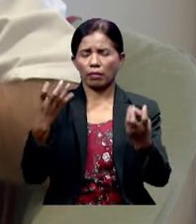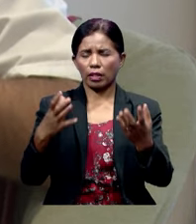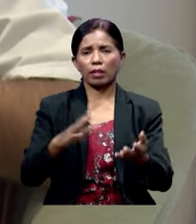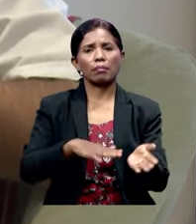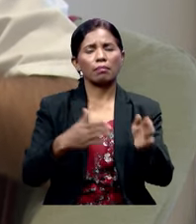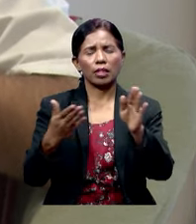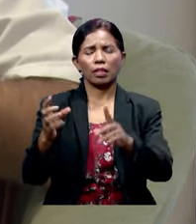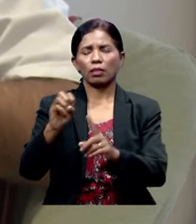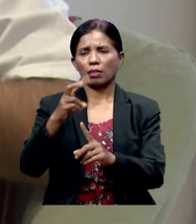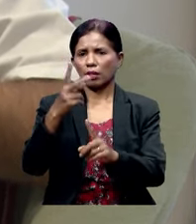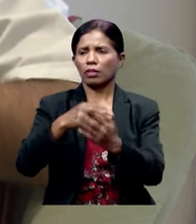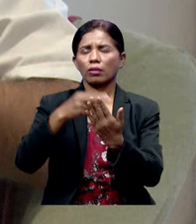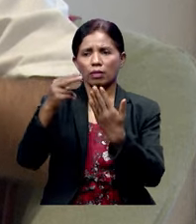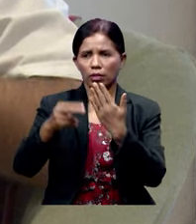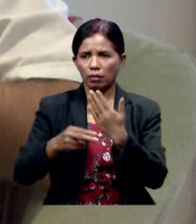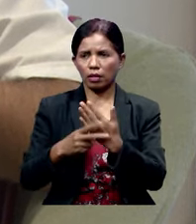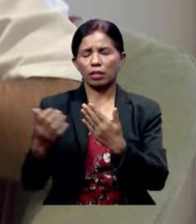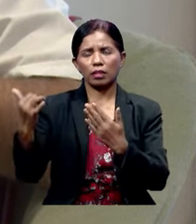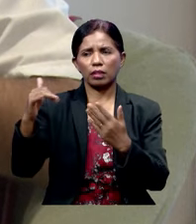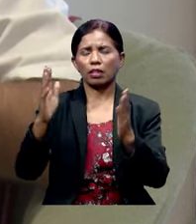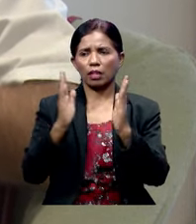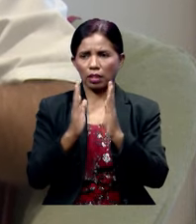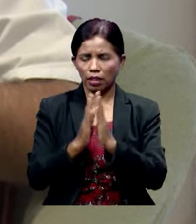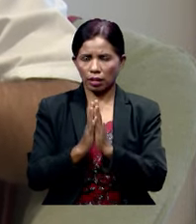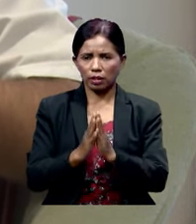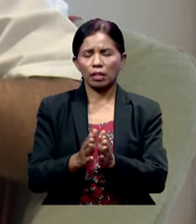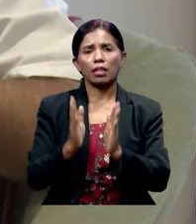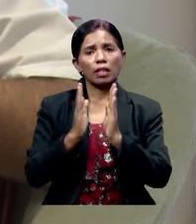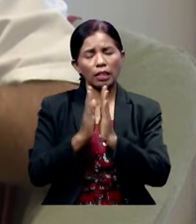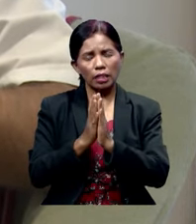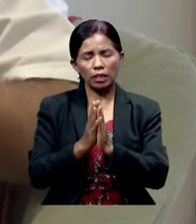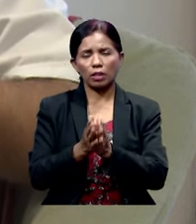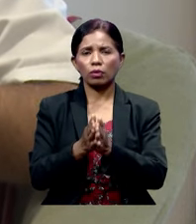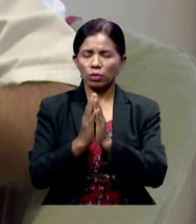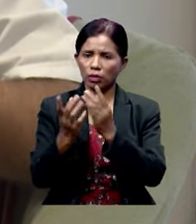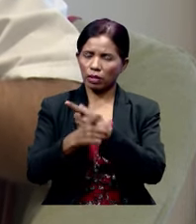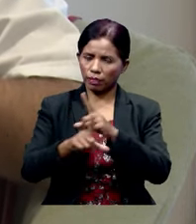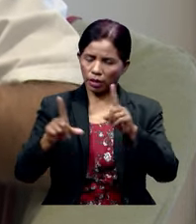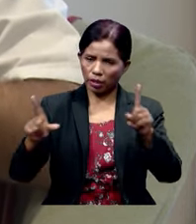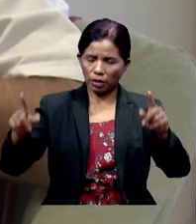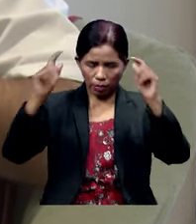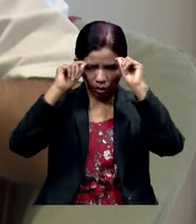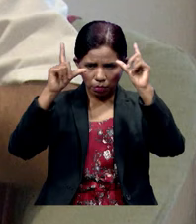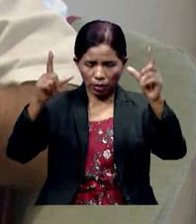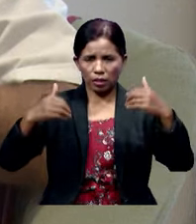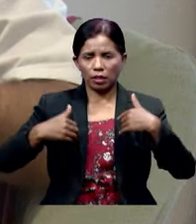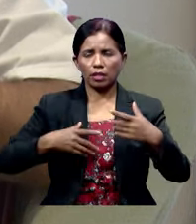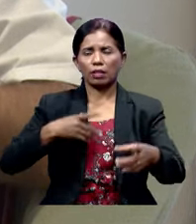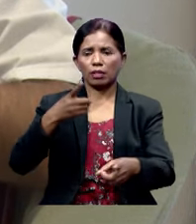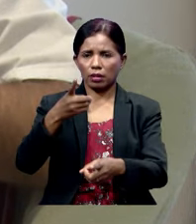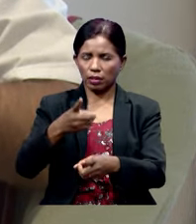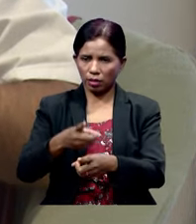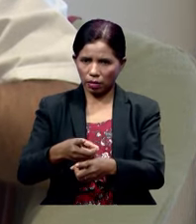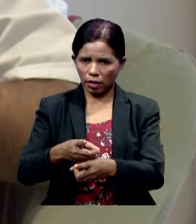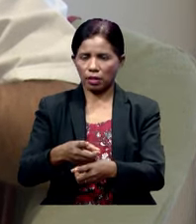faleceram por um sonho de independência e liberdade de um Timor Leste justo democrático solidário